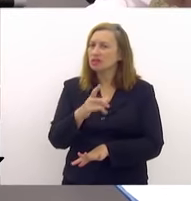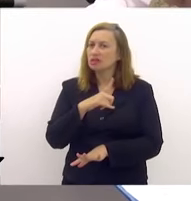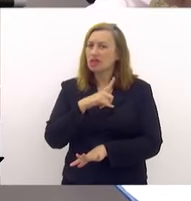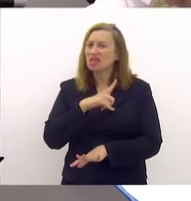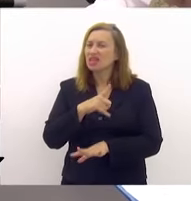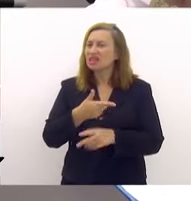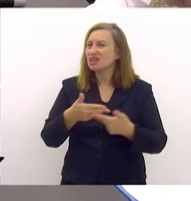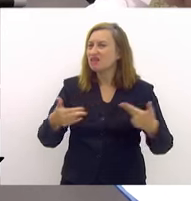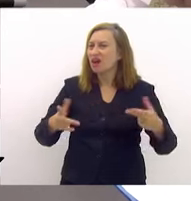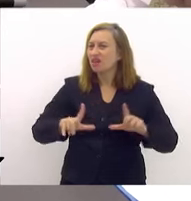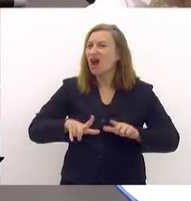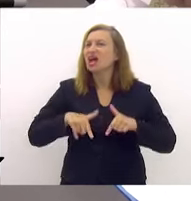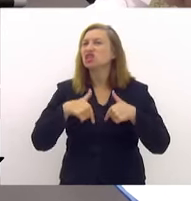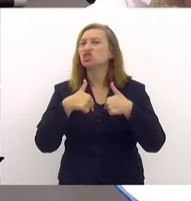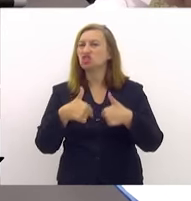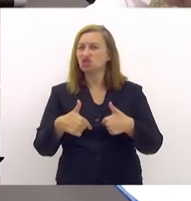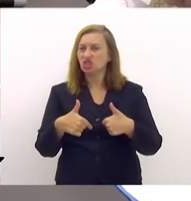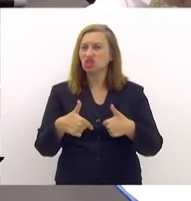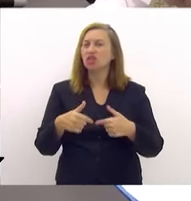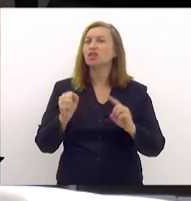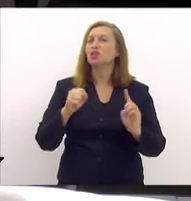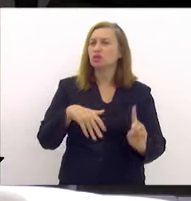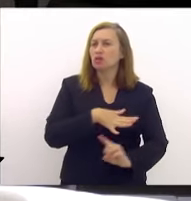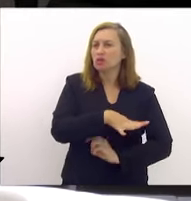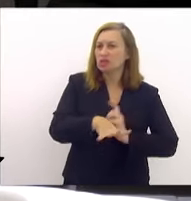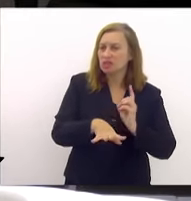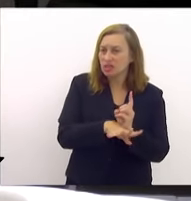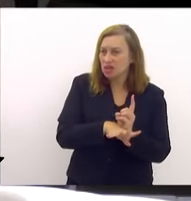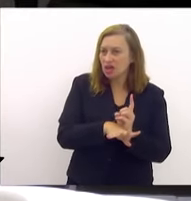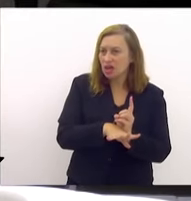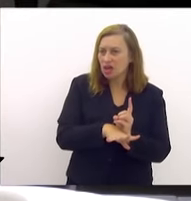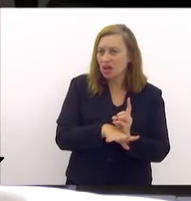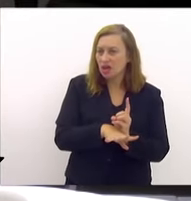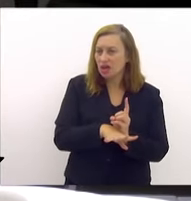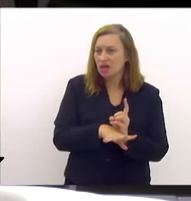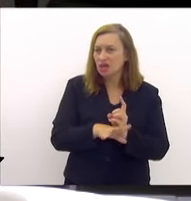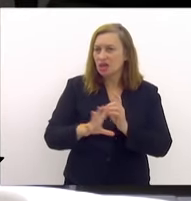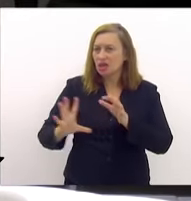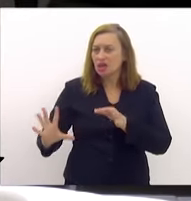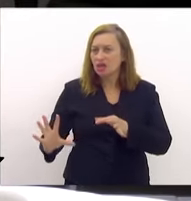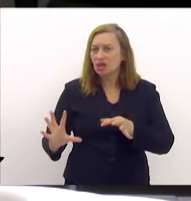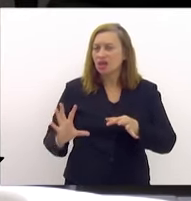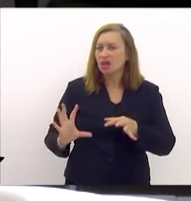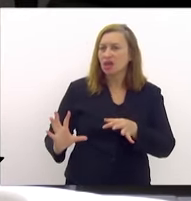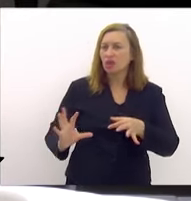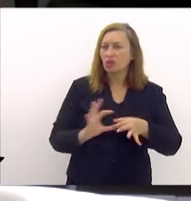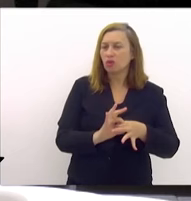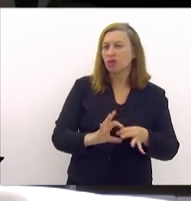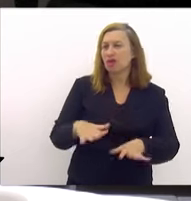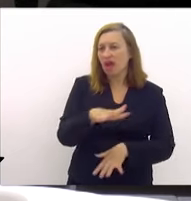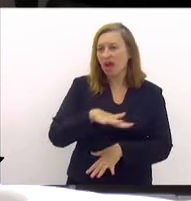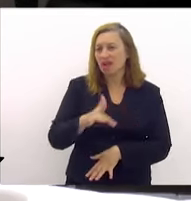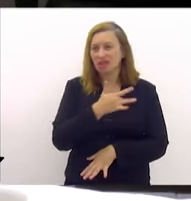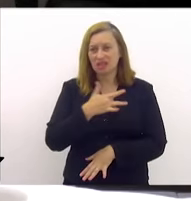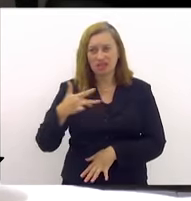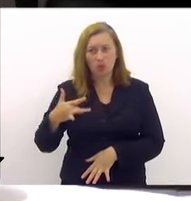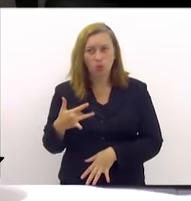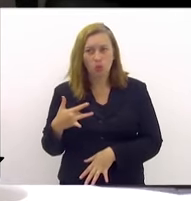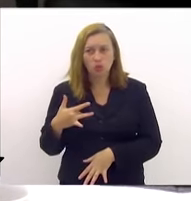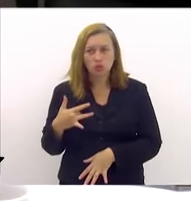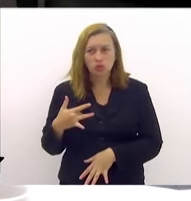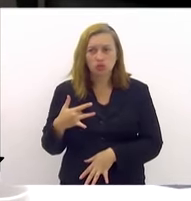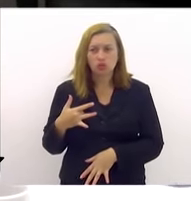muita ação social, que assambarca a área da saúde, né, quer seja